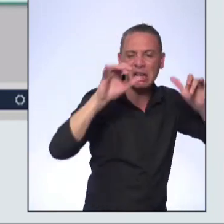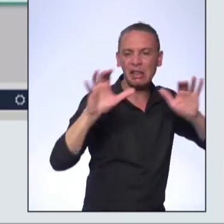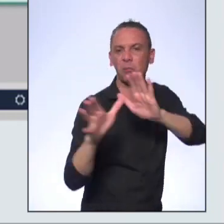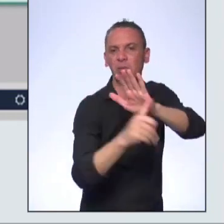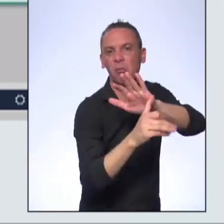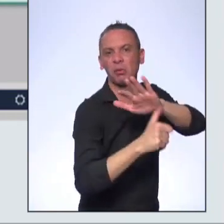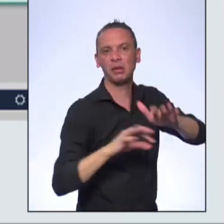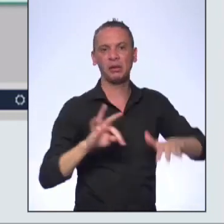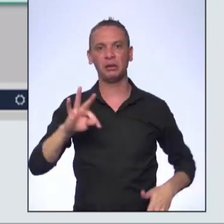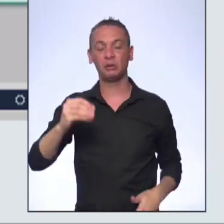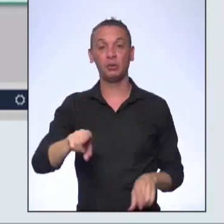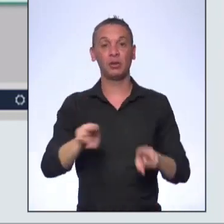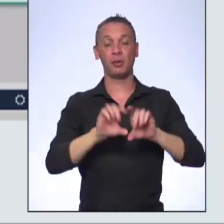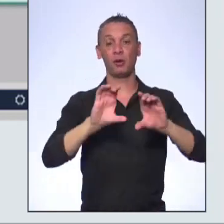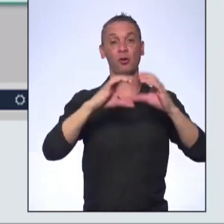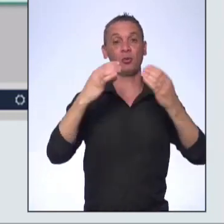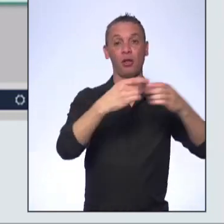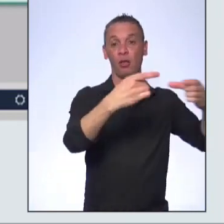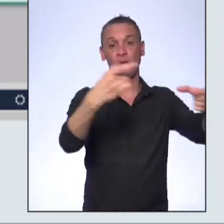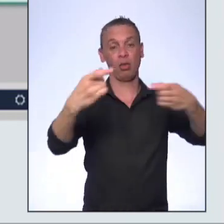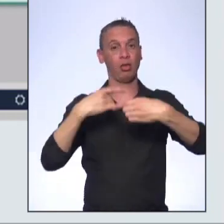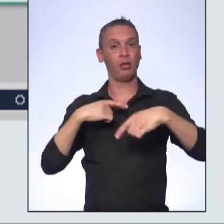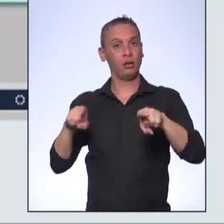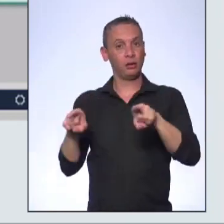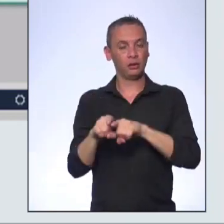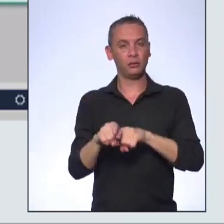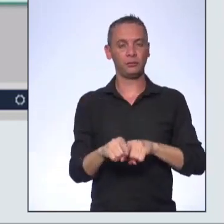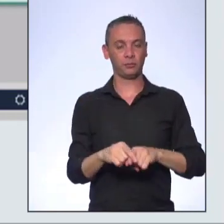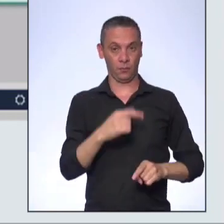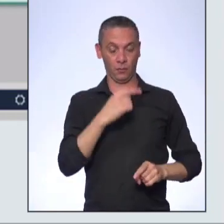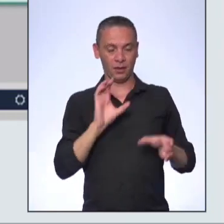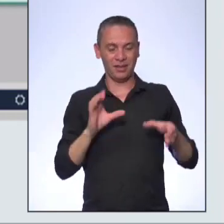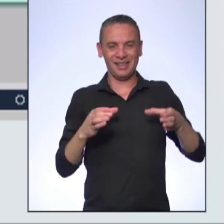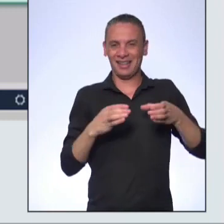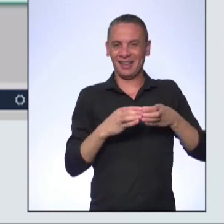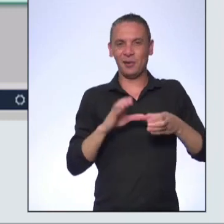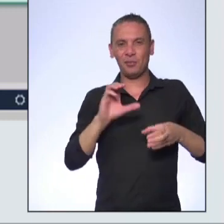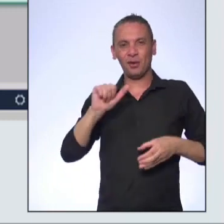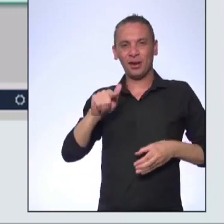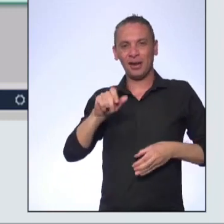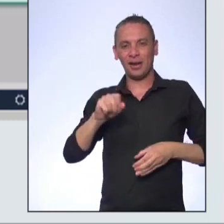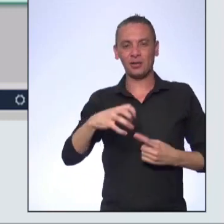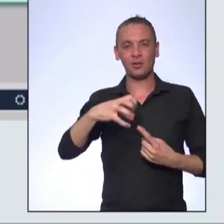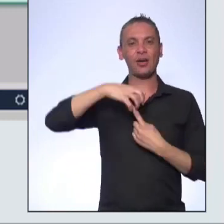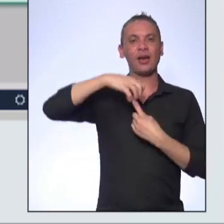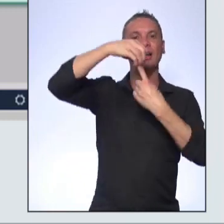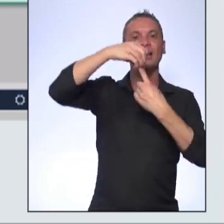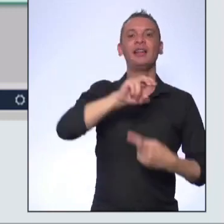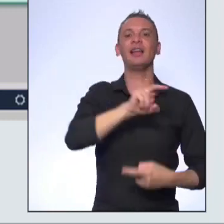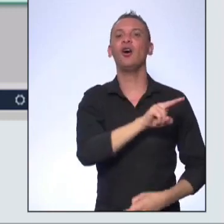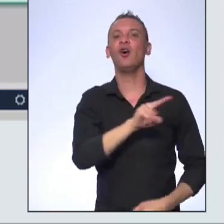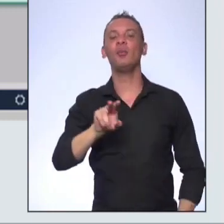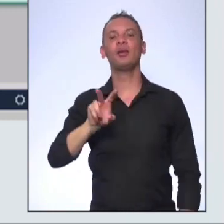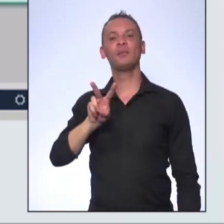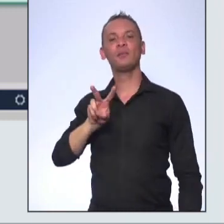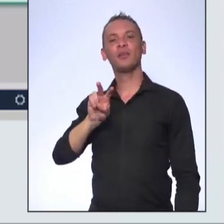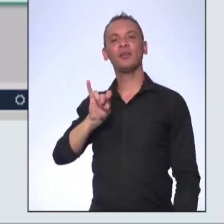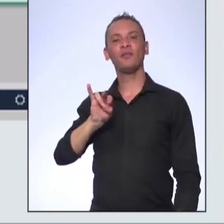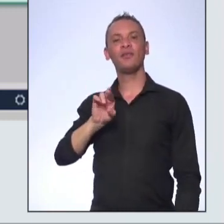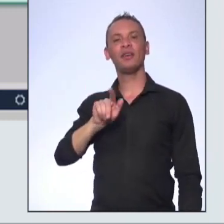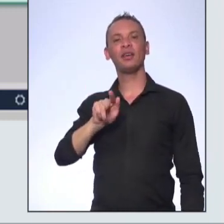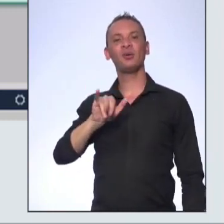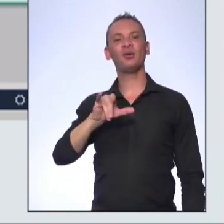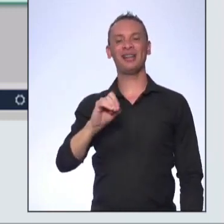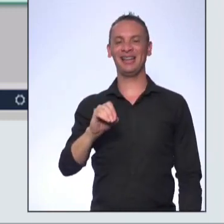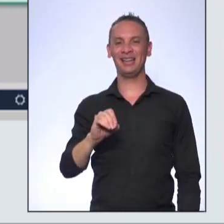como as comunidades locais. O mais conhecido bando de cangaceiros foi liderado por Virgulino Ferreira da Silva,